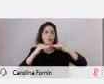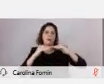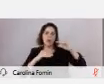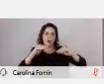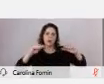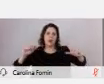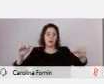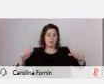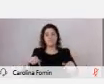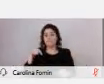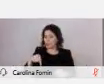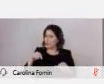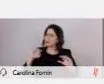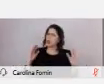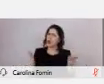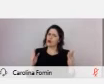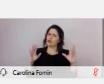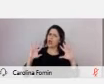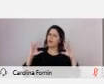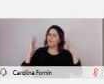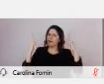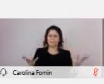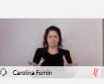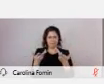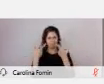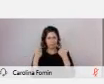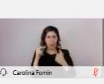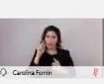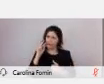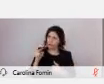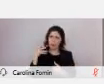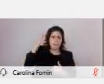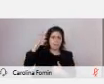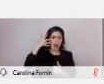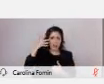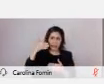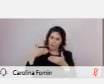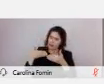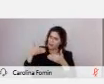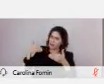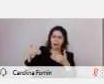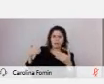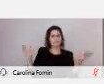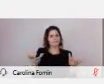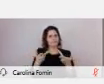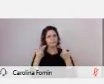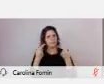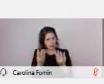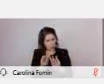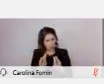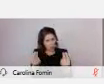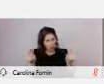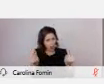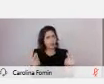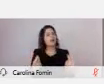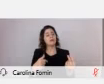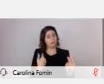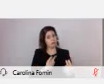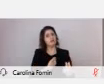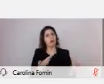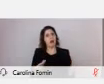alto nível, como já vimos pelos palestrantes que nos antecederam, e eu tenho certeza que esse